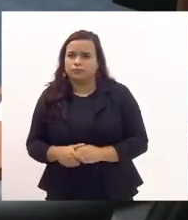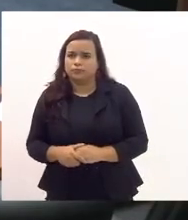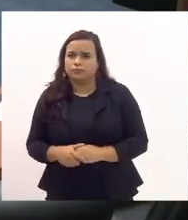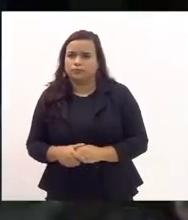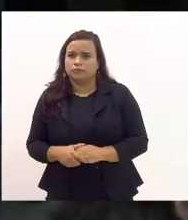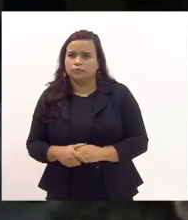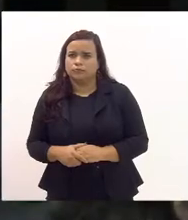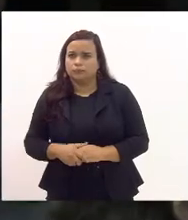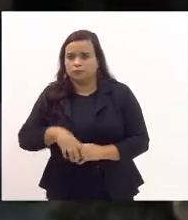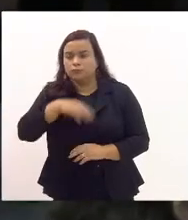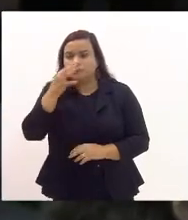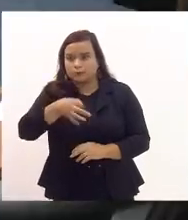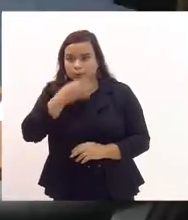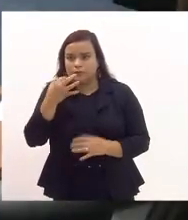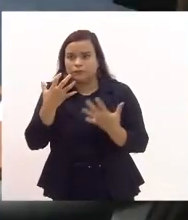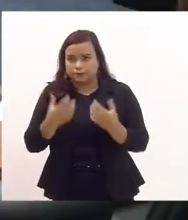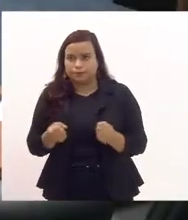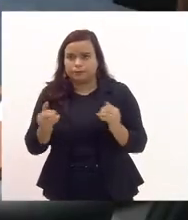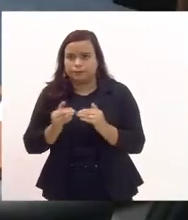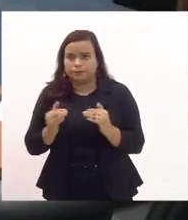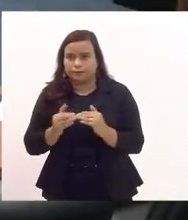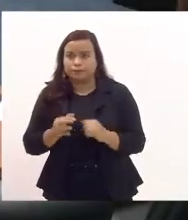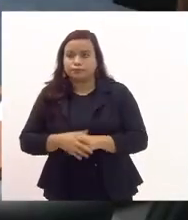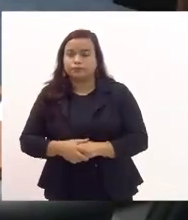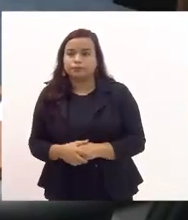o parecer favorável